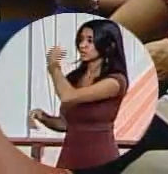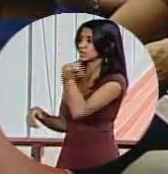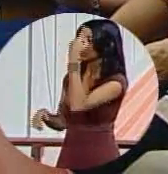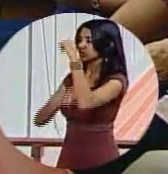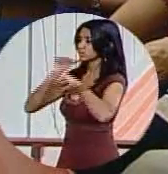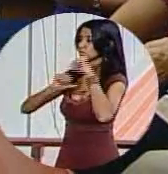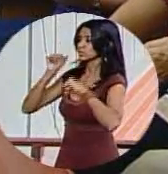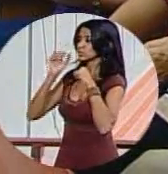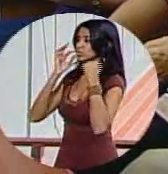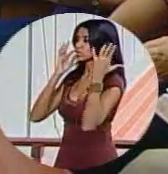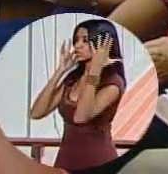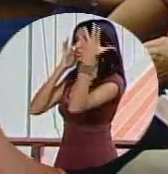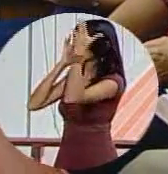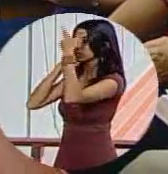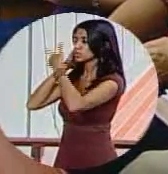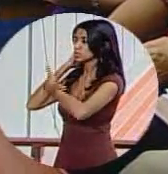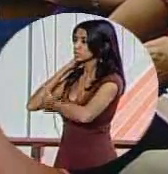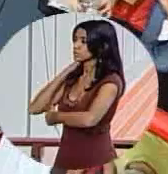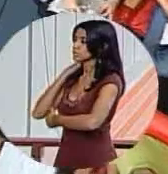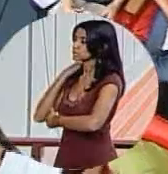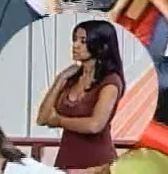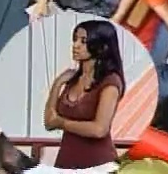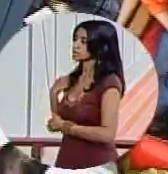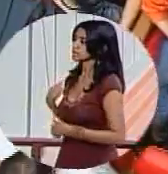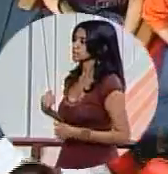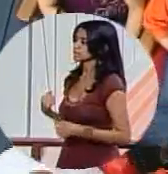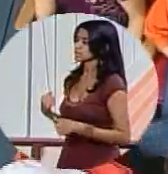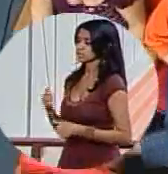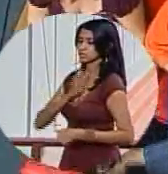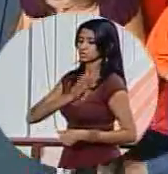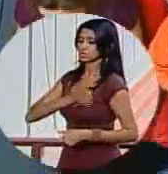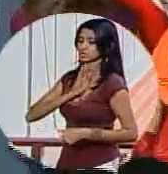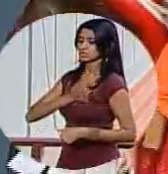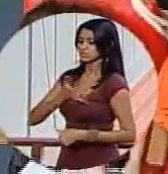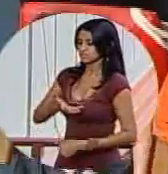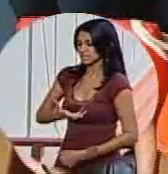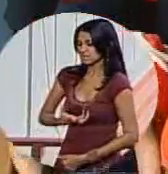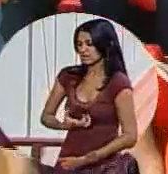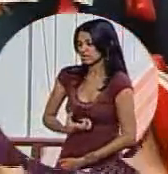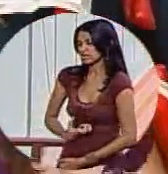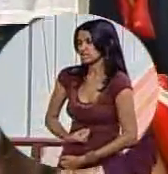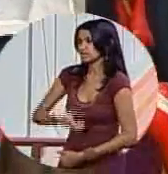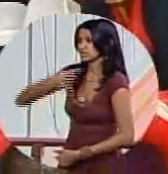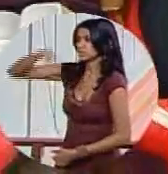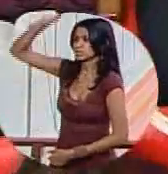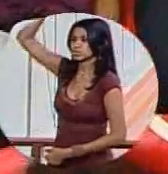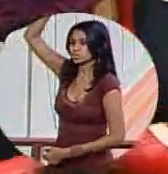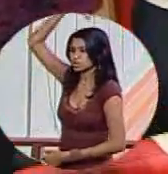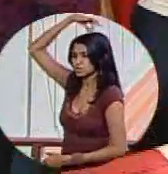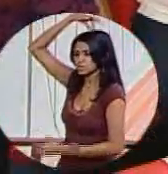aformoseia o rosto, mas pela dor do coração o espírito se